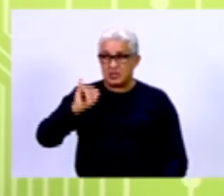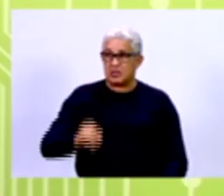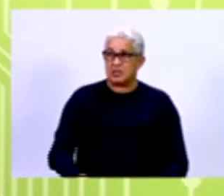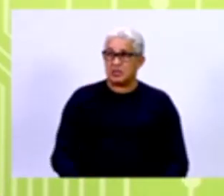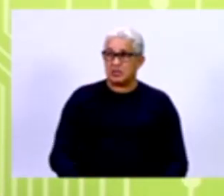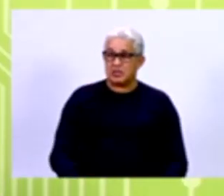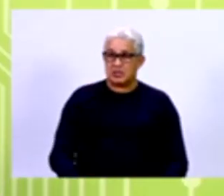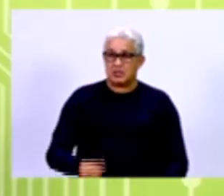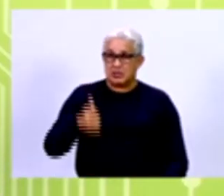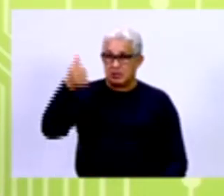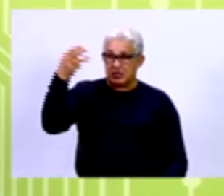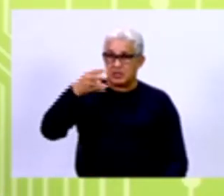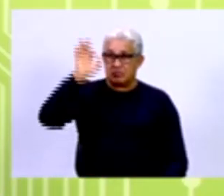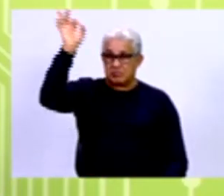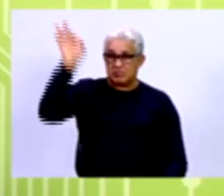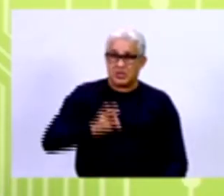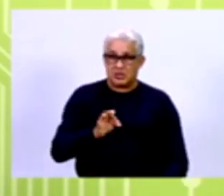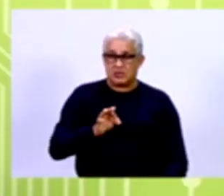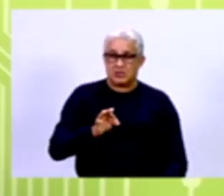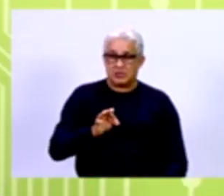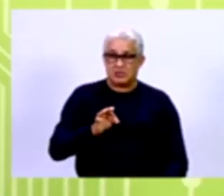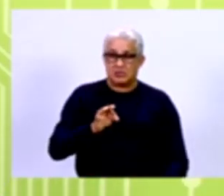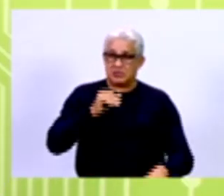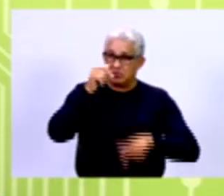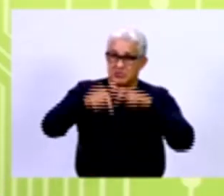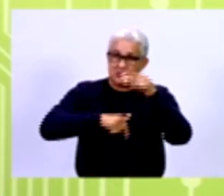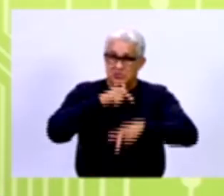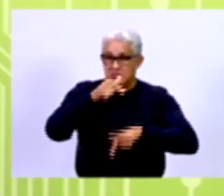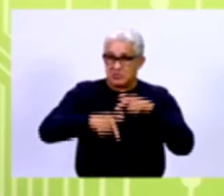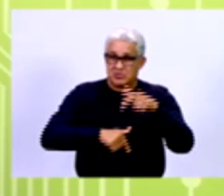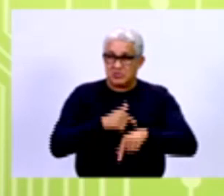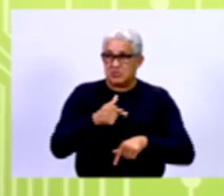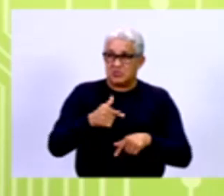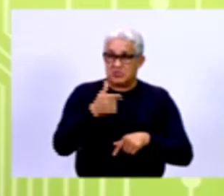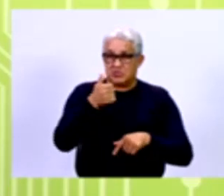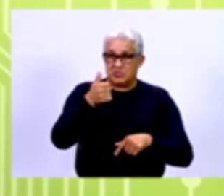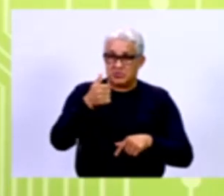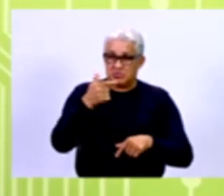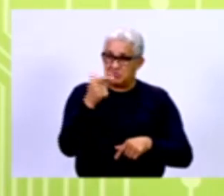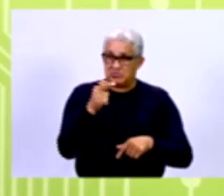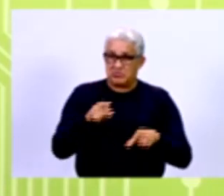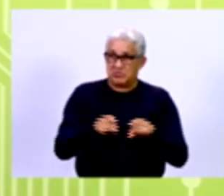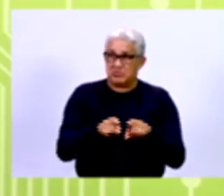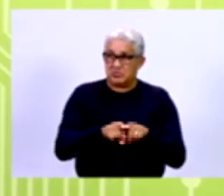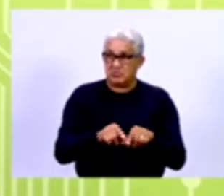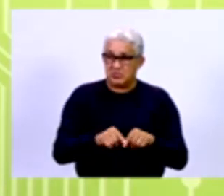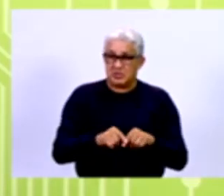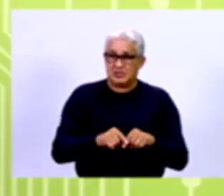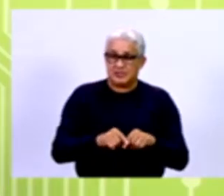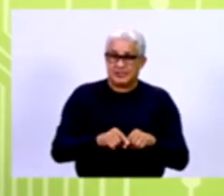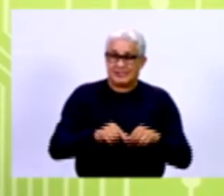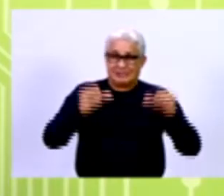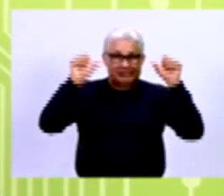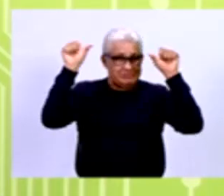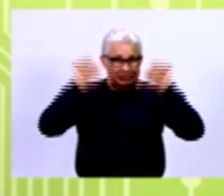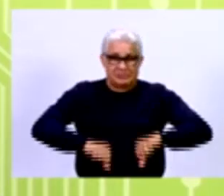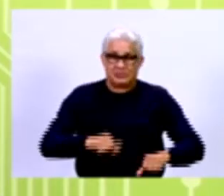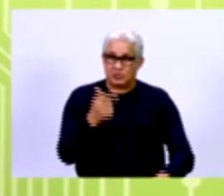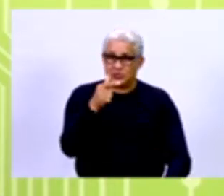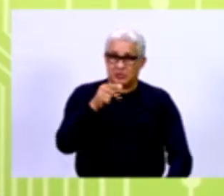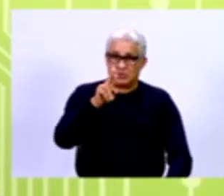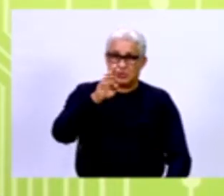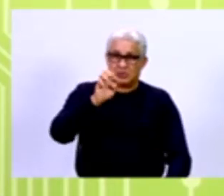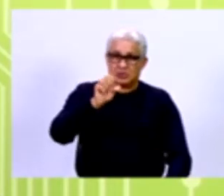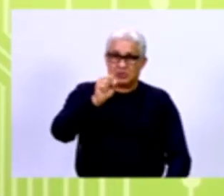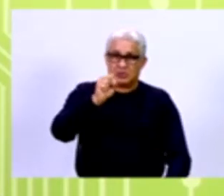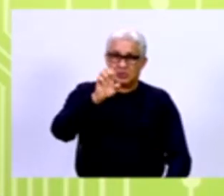de 13%, a taxa de inflação estava próxima de 10%, enfim, a situação estava caótica e não tínhamos reservas.